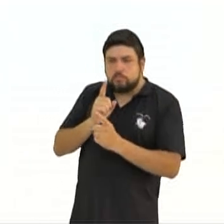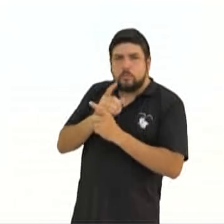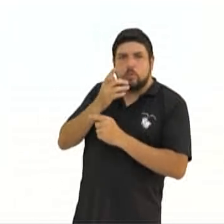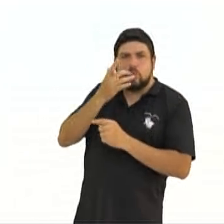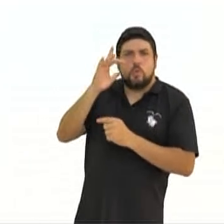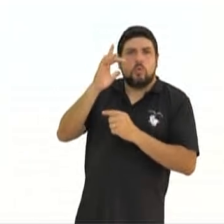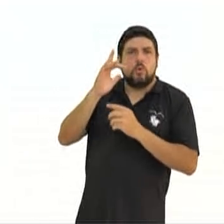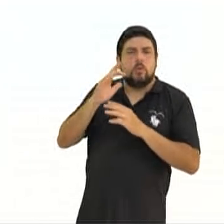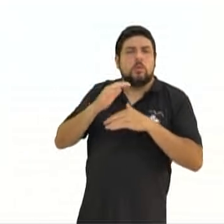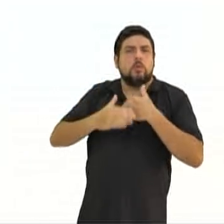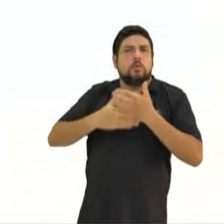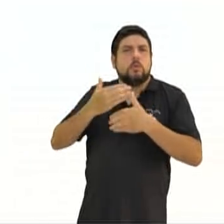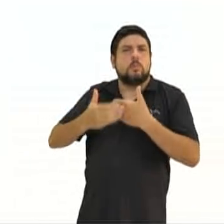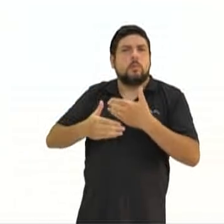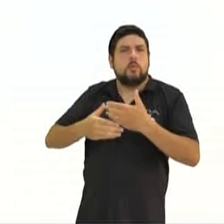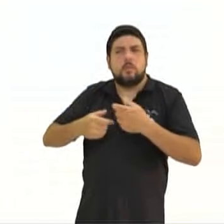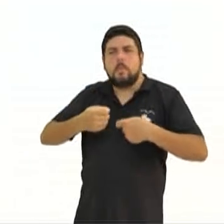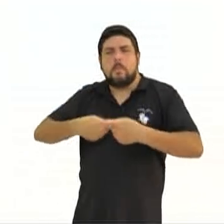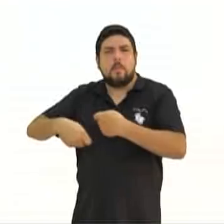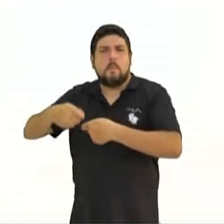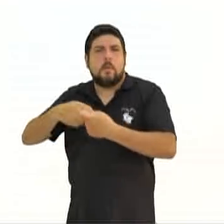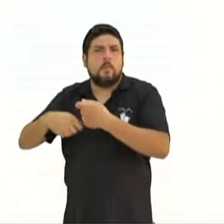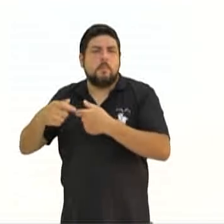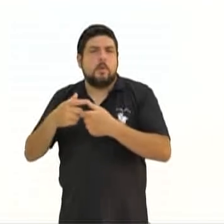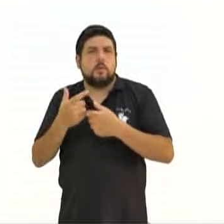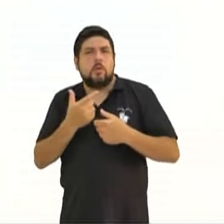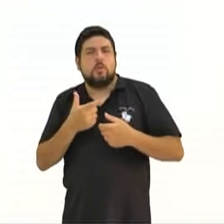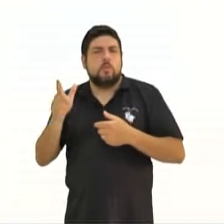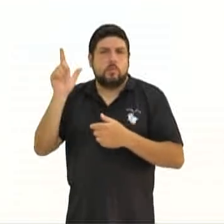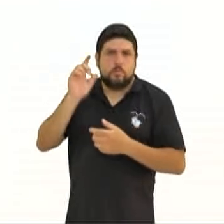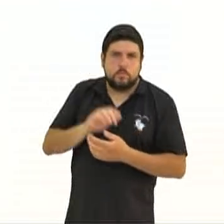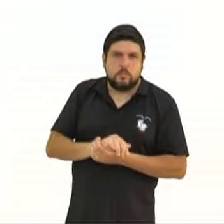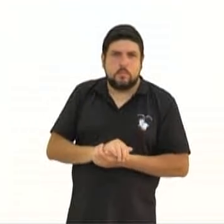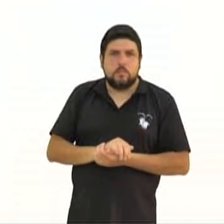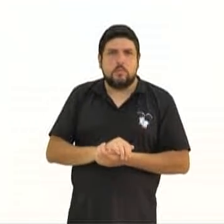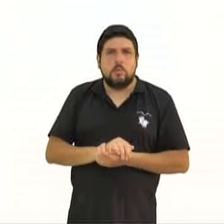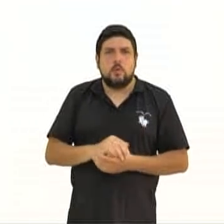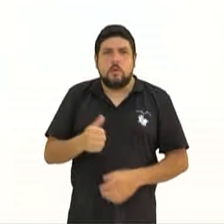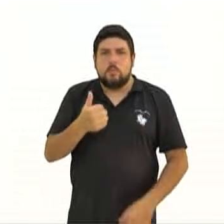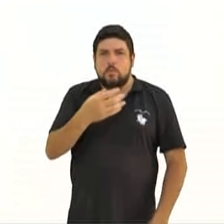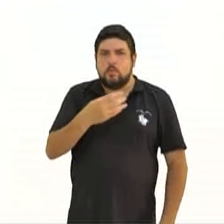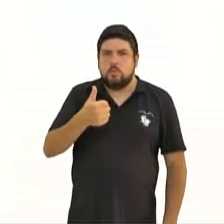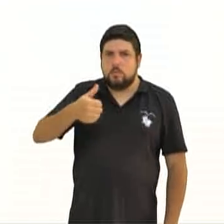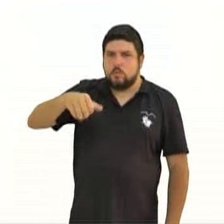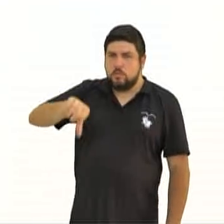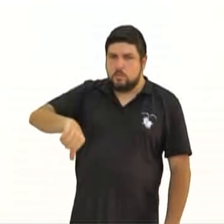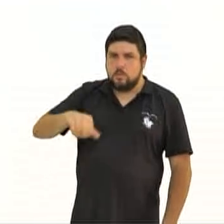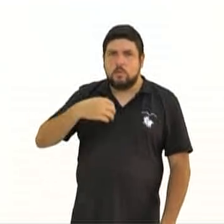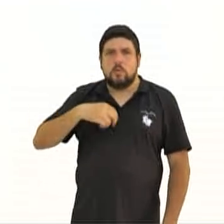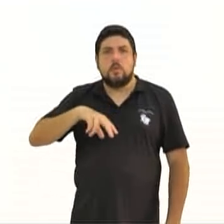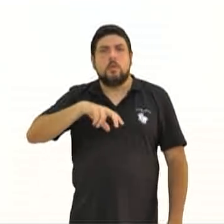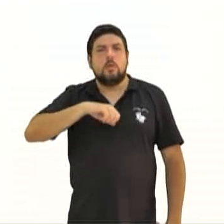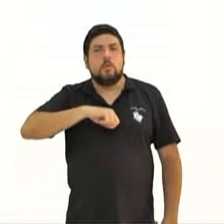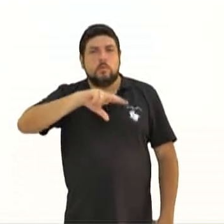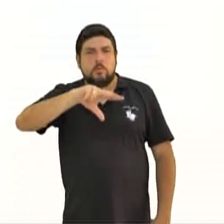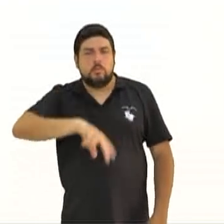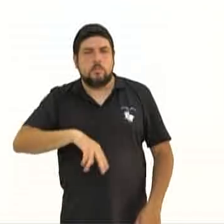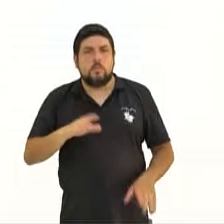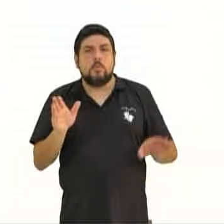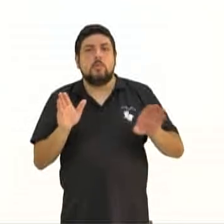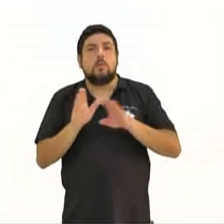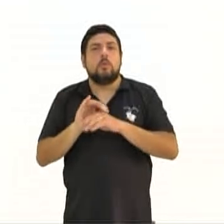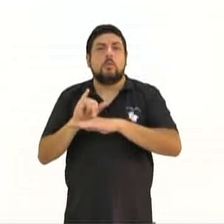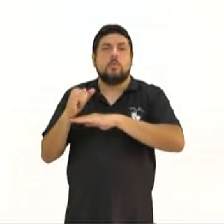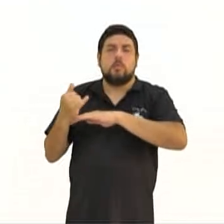outro lugar. Eles passaram a comercializar o ouro por outro caminho. Em 1419, os portugueses chegaram às Ilhas da